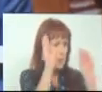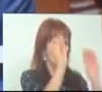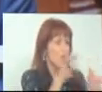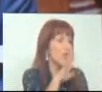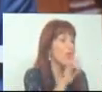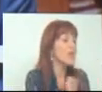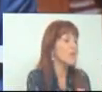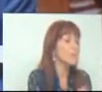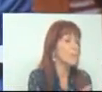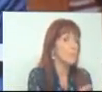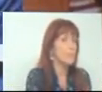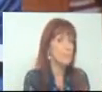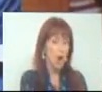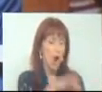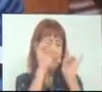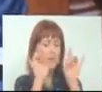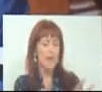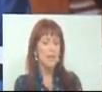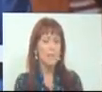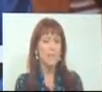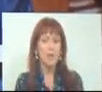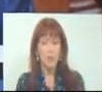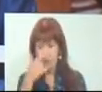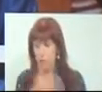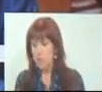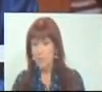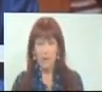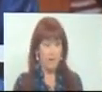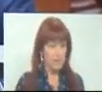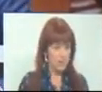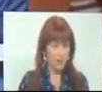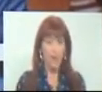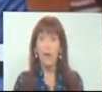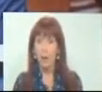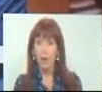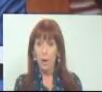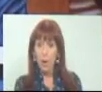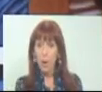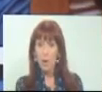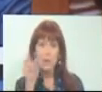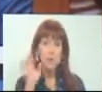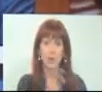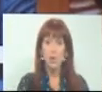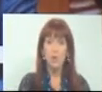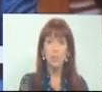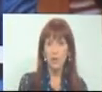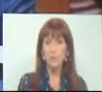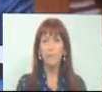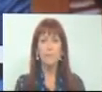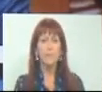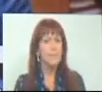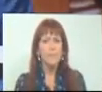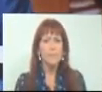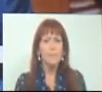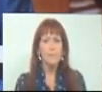educação dos nossos filhos, nos hospitais, com os desempregados. E nestas contas, senhoras e senhores deputados,